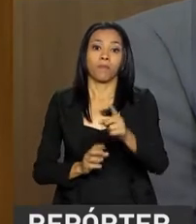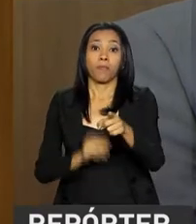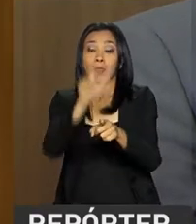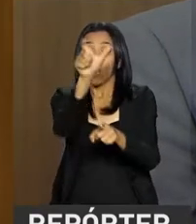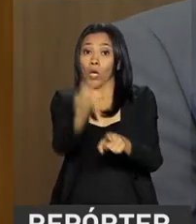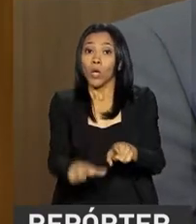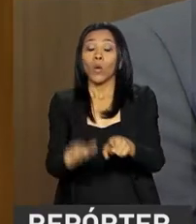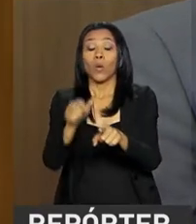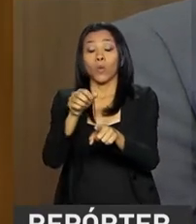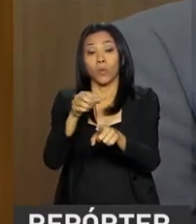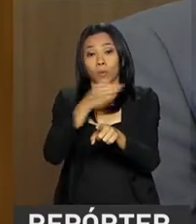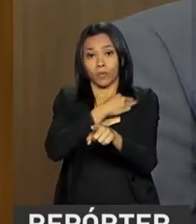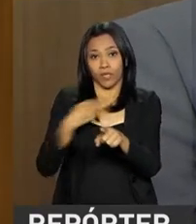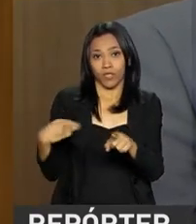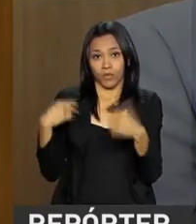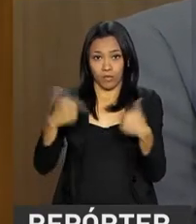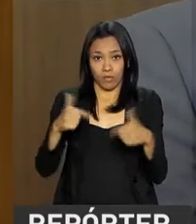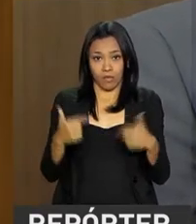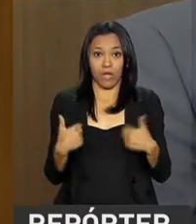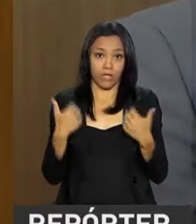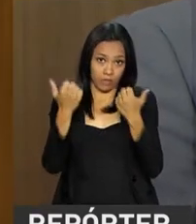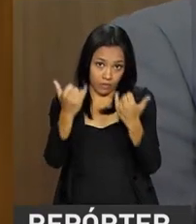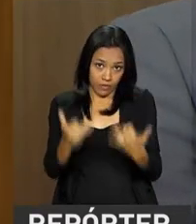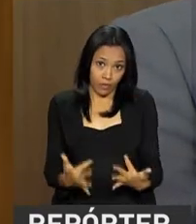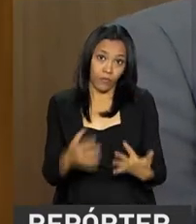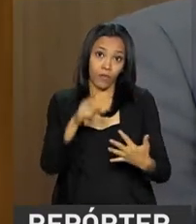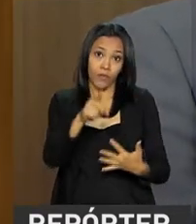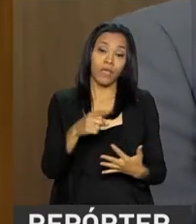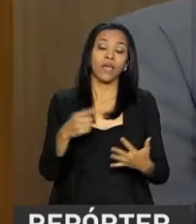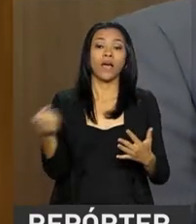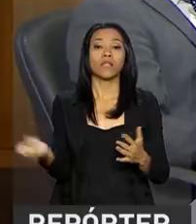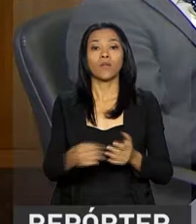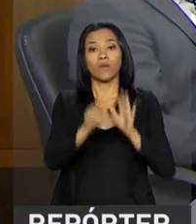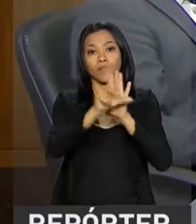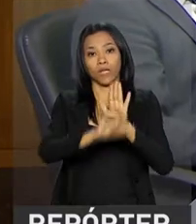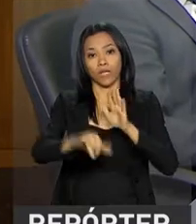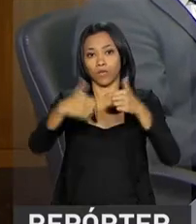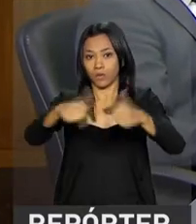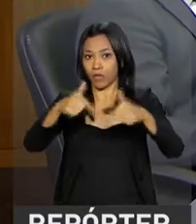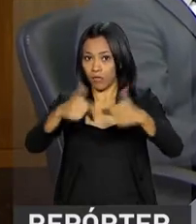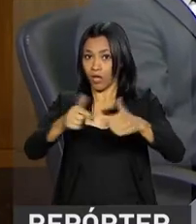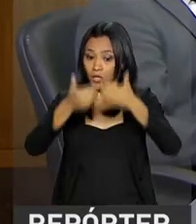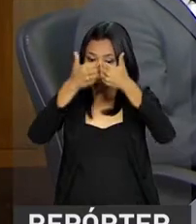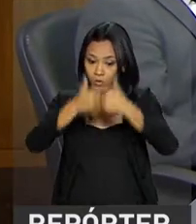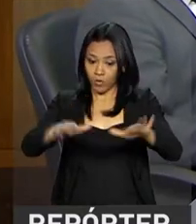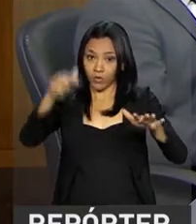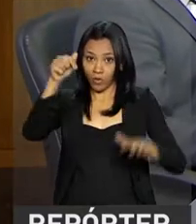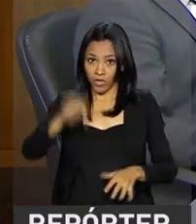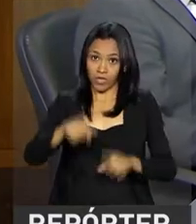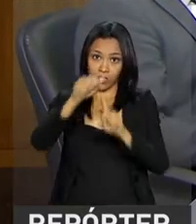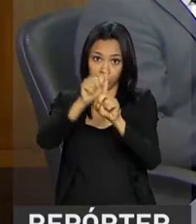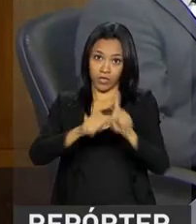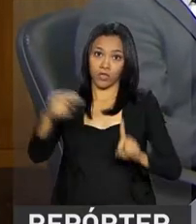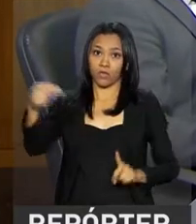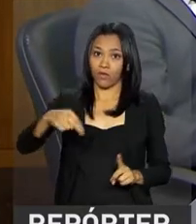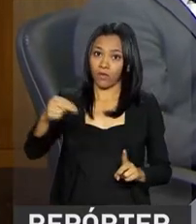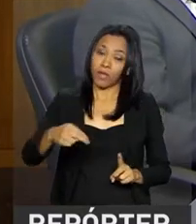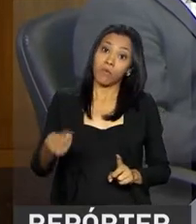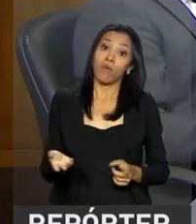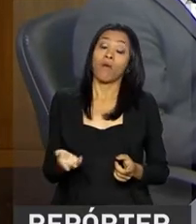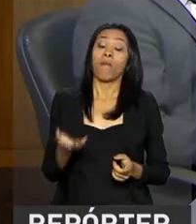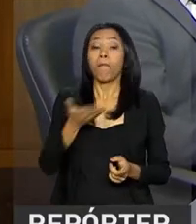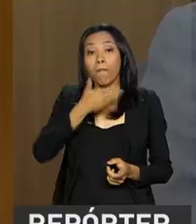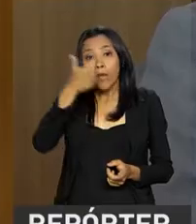trabalho ronaldo nogueira disse que a modernização das leis trabalhistas que entrou em vigor neste mês veio para melhorar as relações